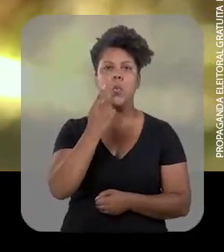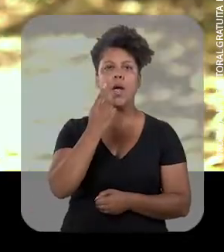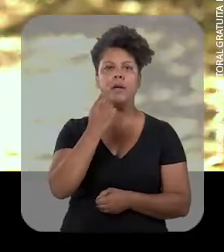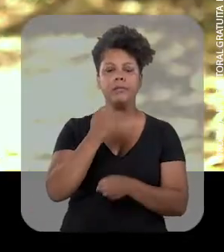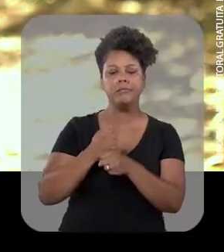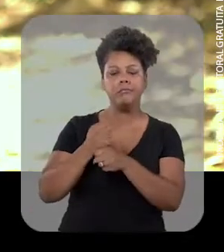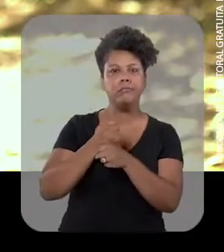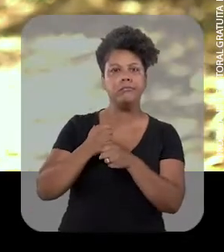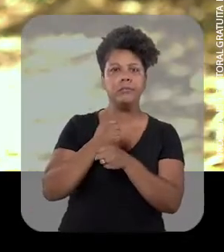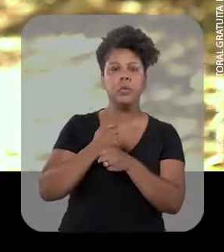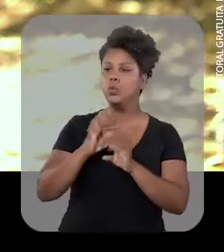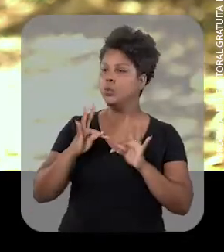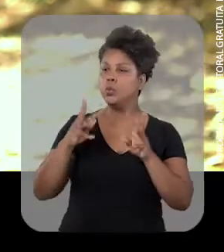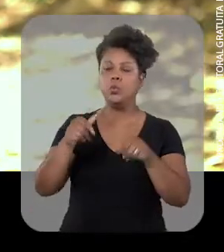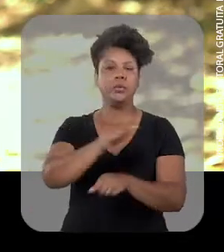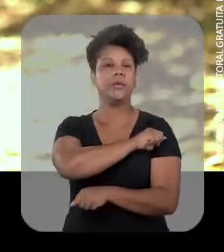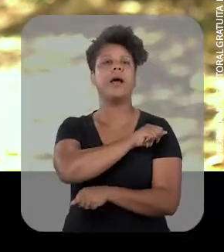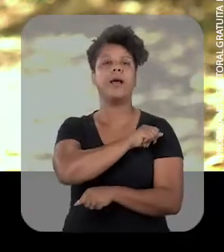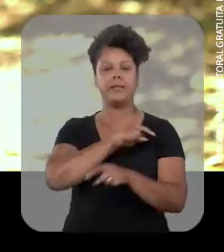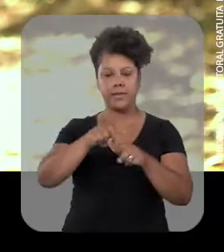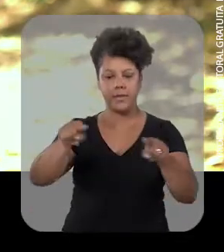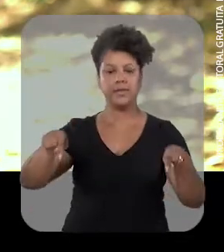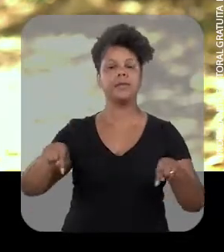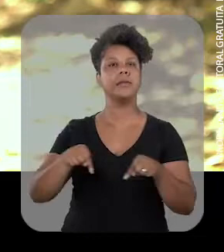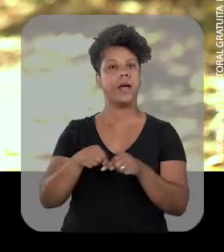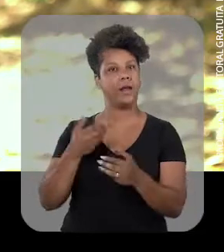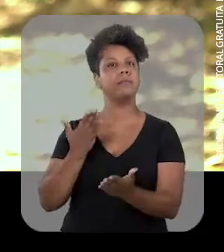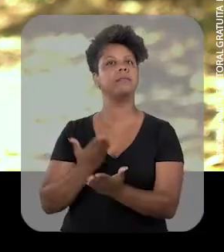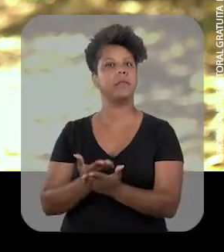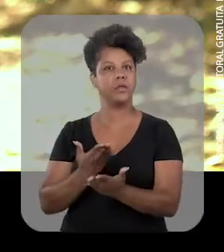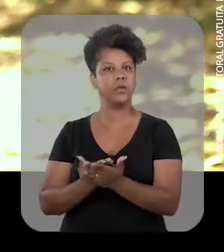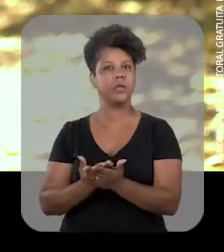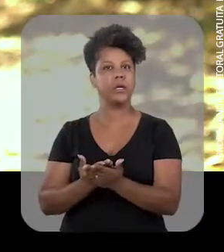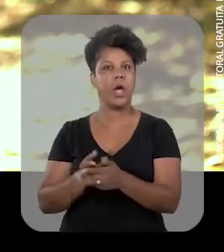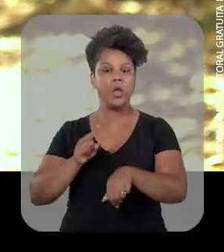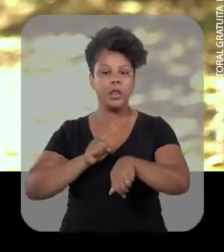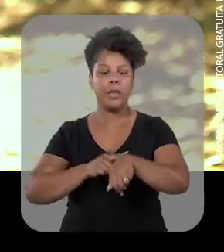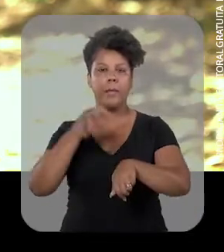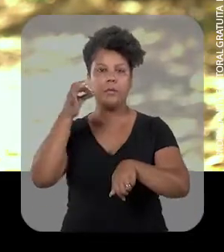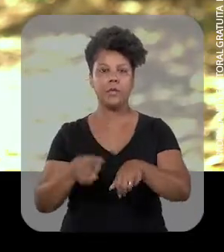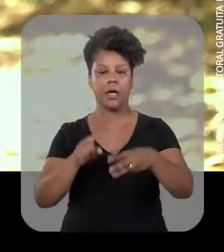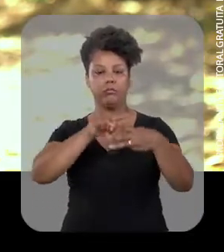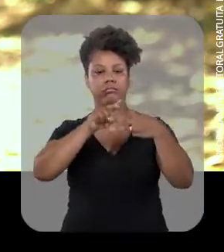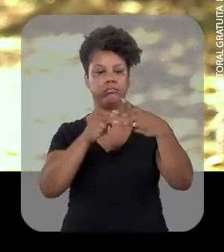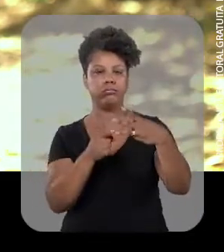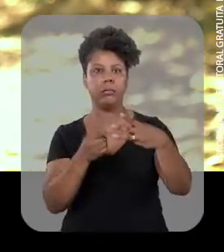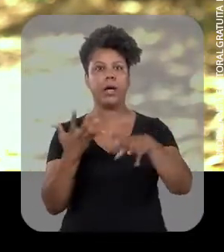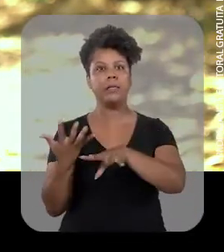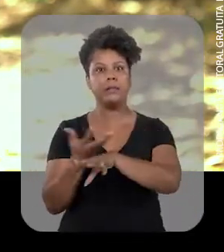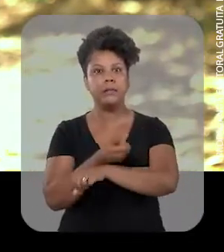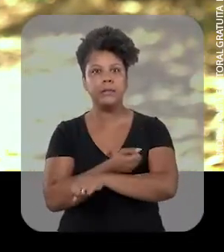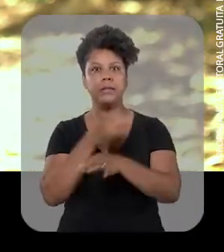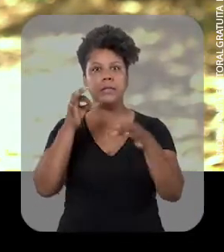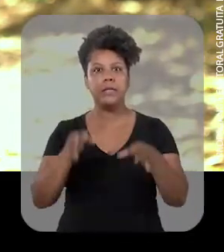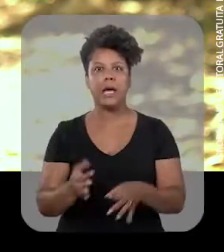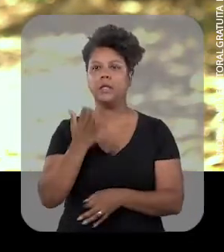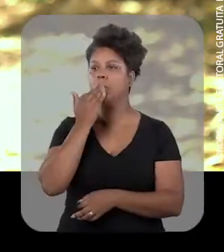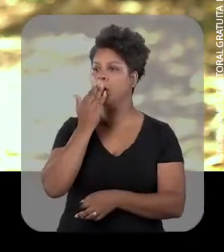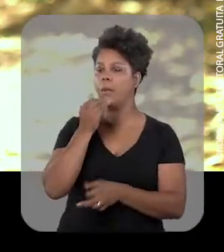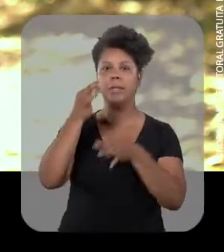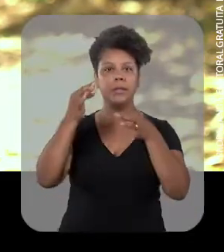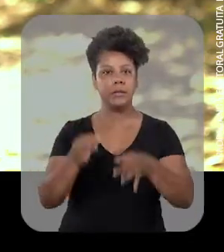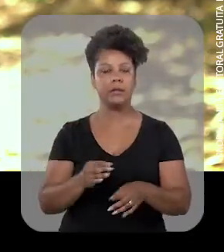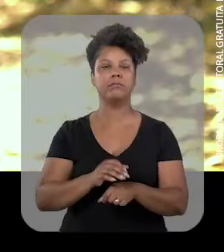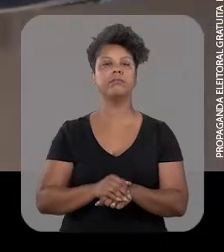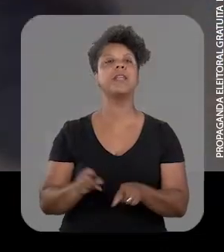tudo isso. 1 ano, todos os alunos tinham salto para poder estudar no turno normal, com a grade curricular normal